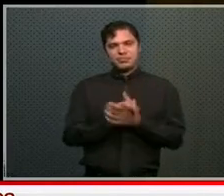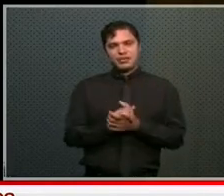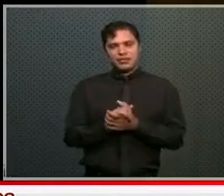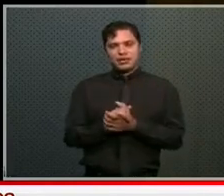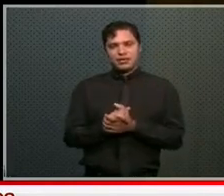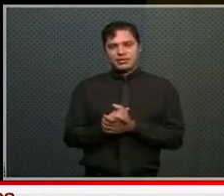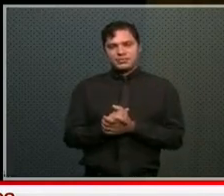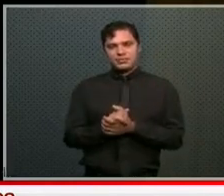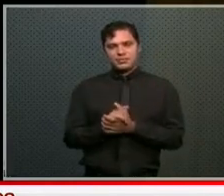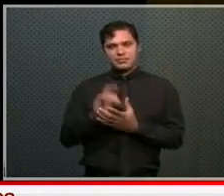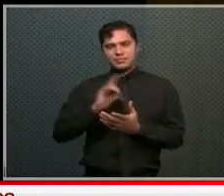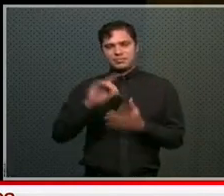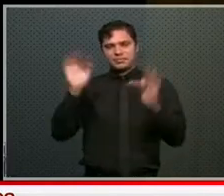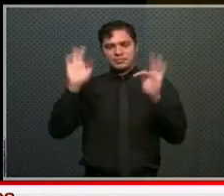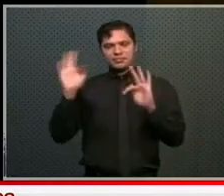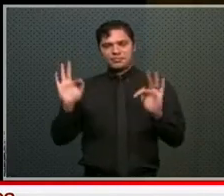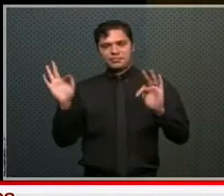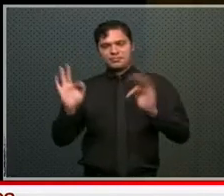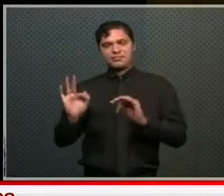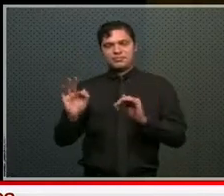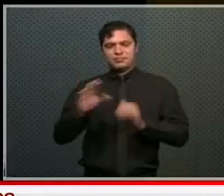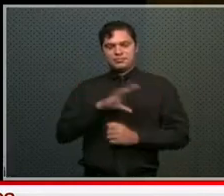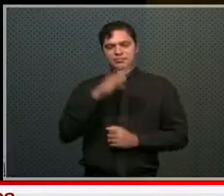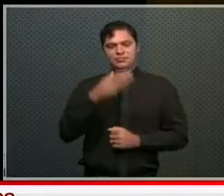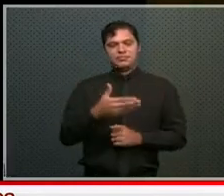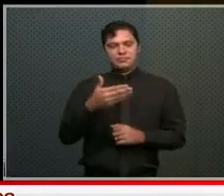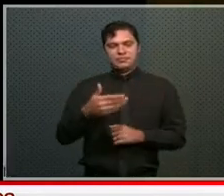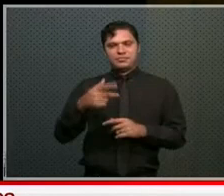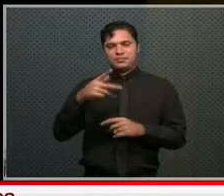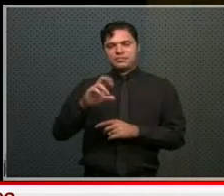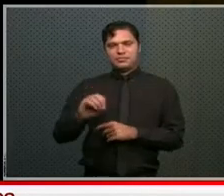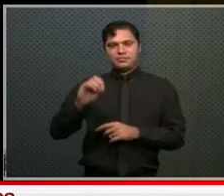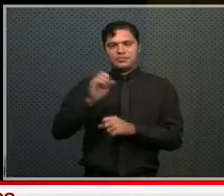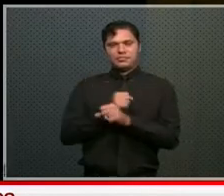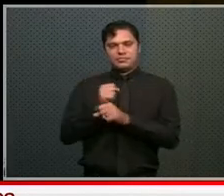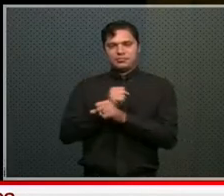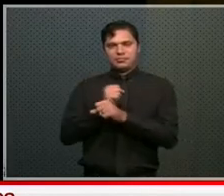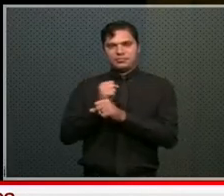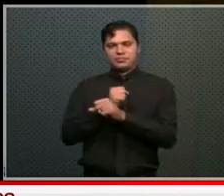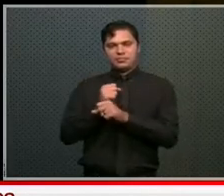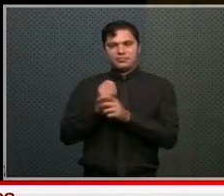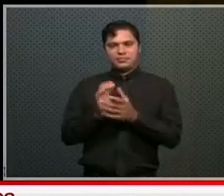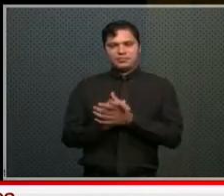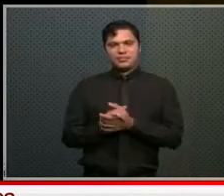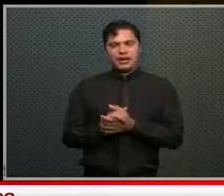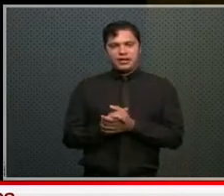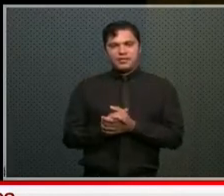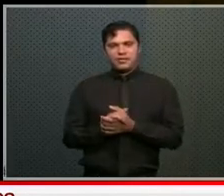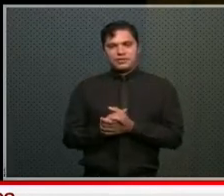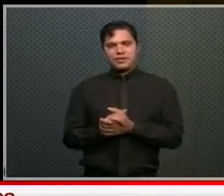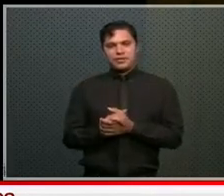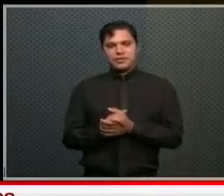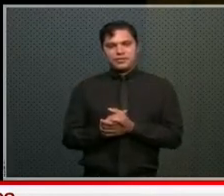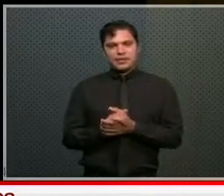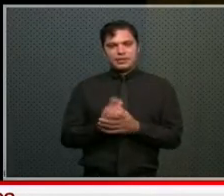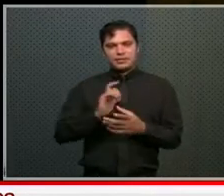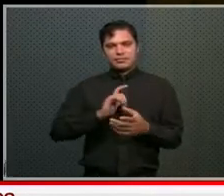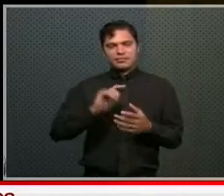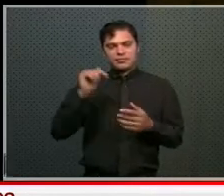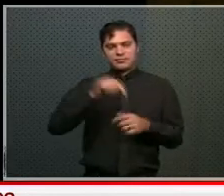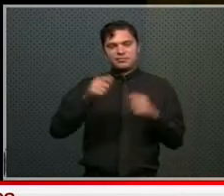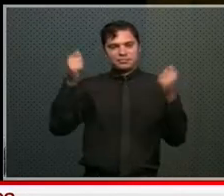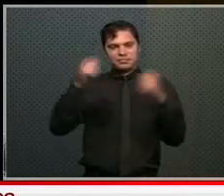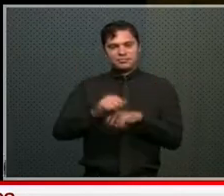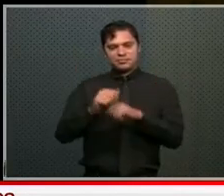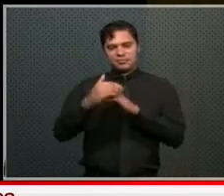fortemente felizes e com muita coragem rumo aos 50 anos mais para frente e se Deus quiser Possivelmente não